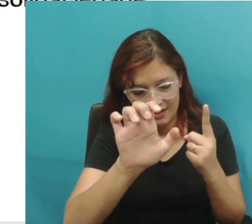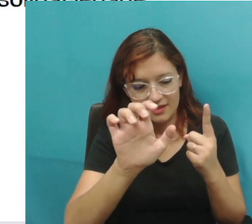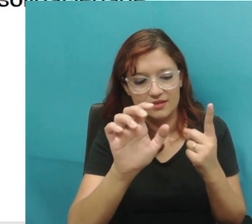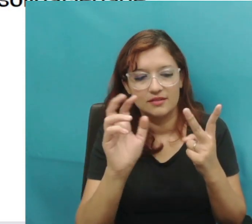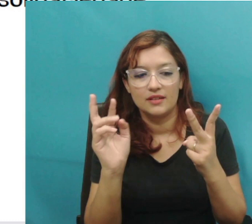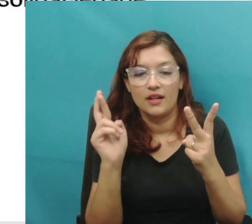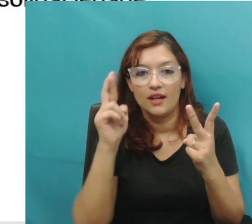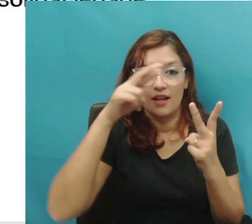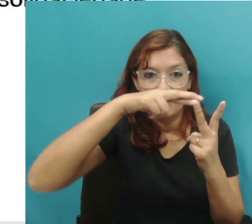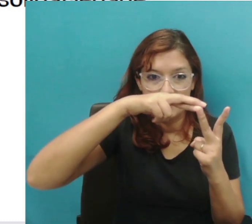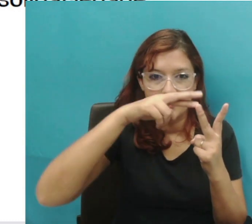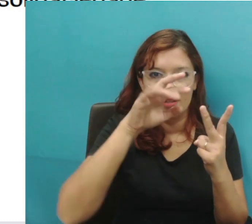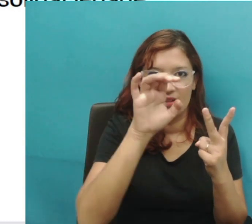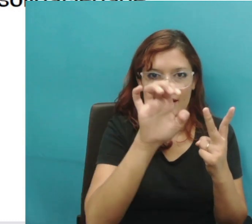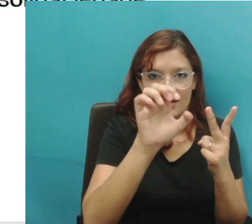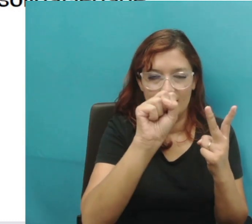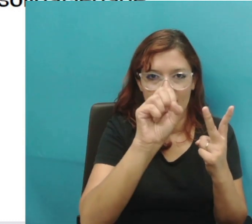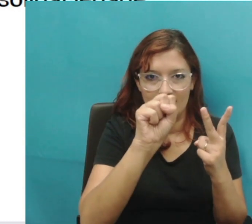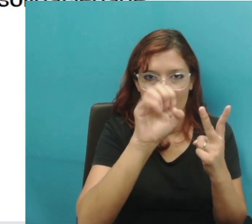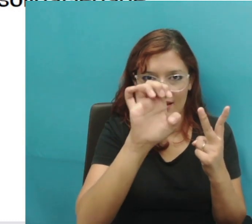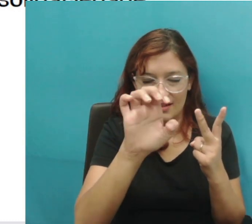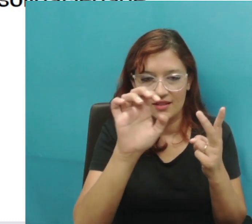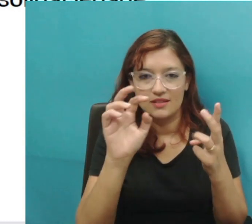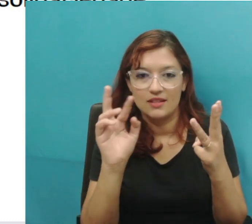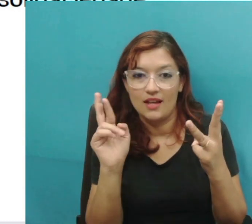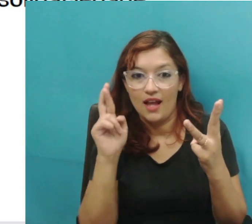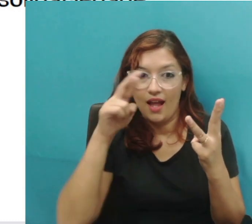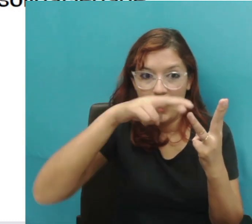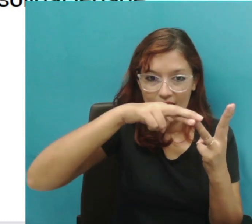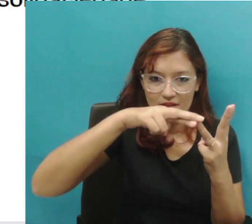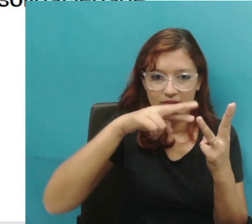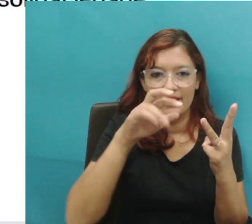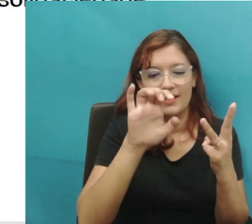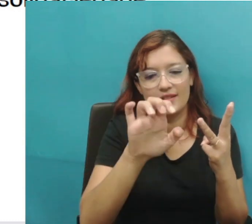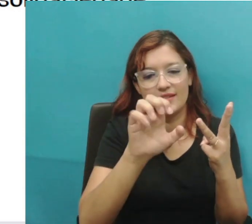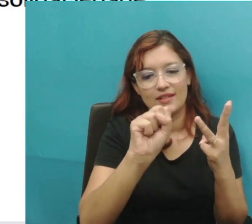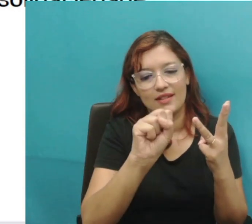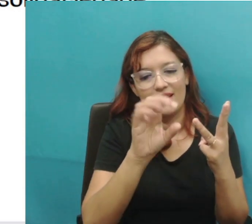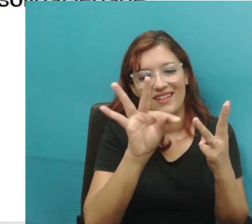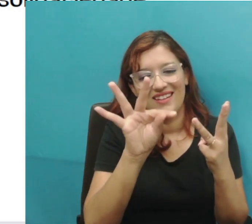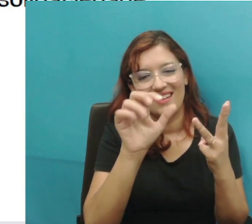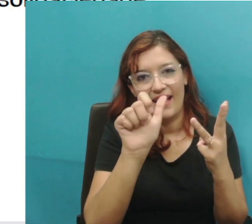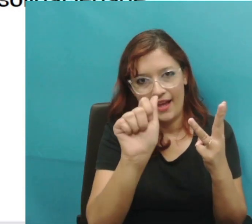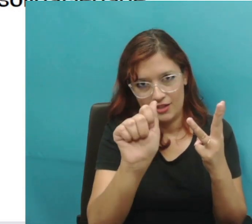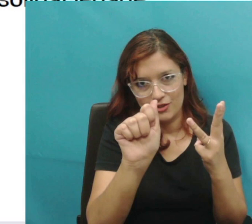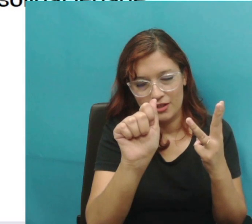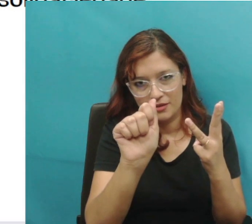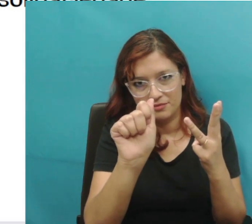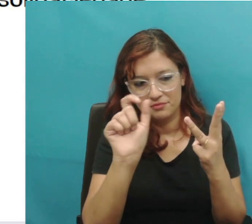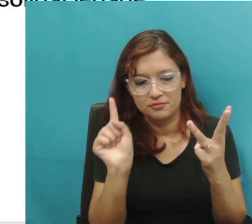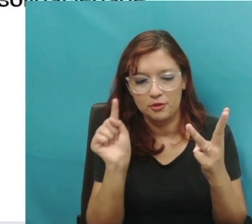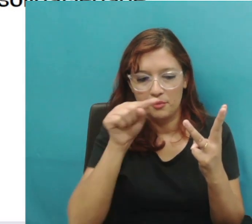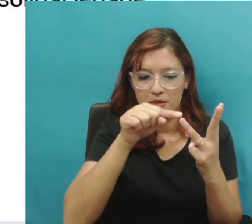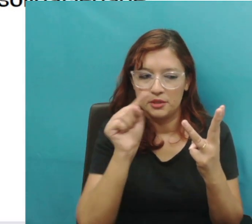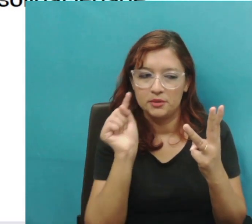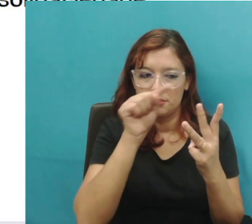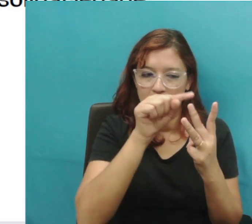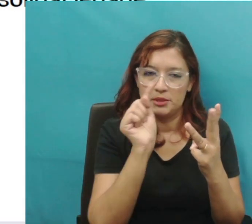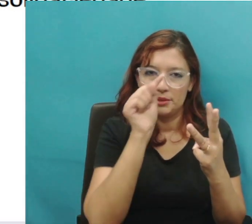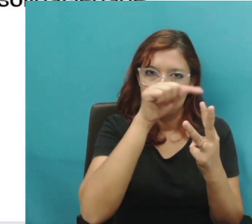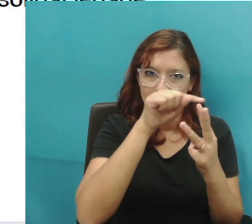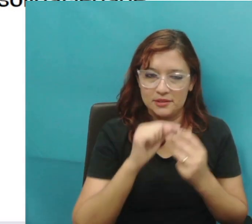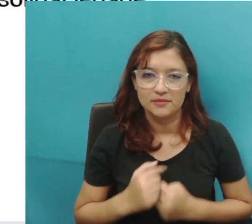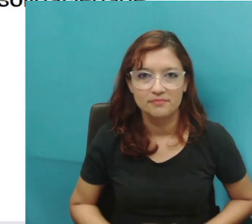Aquele vai se referir ao primeiro item. Esse vai se referir ao segundo item. E esta vai se referir